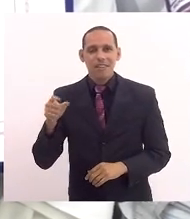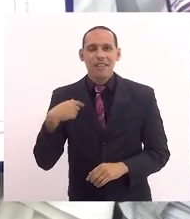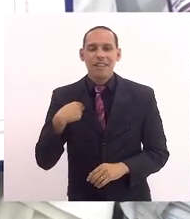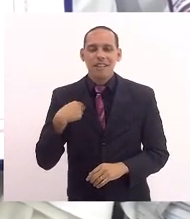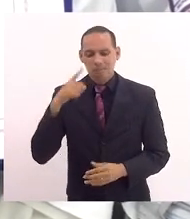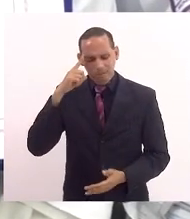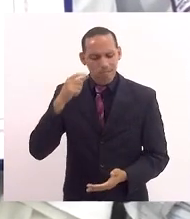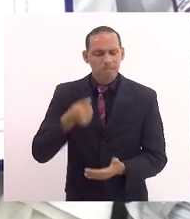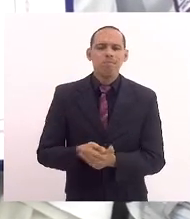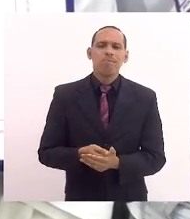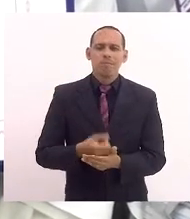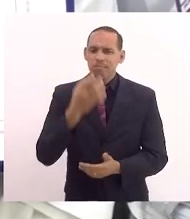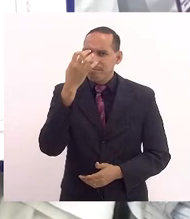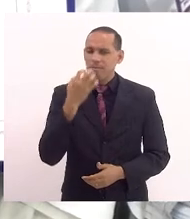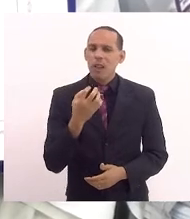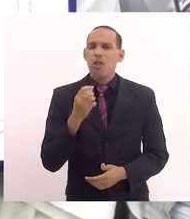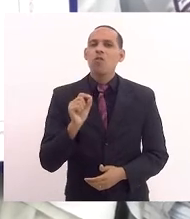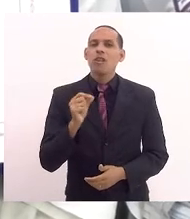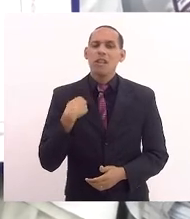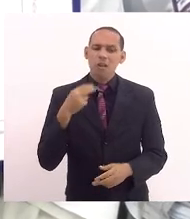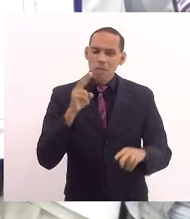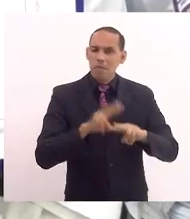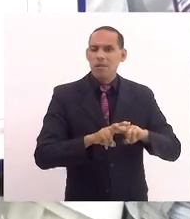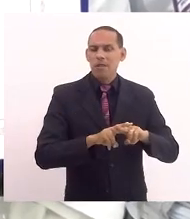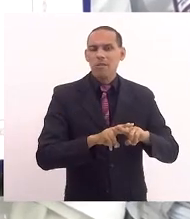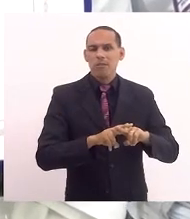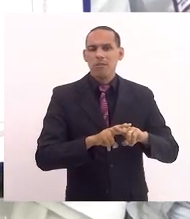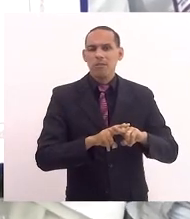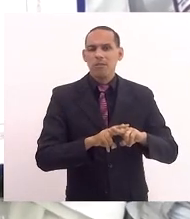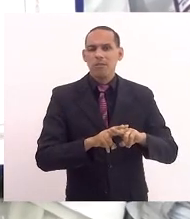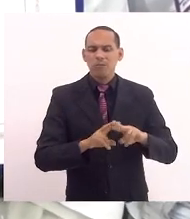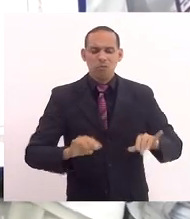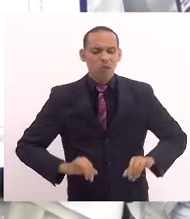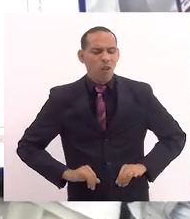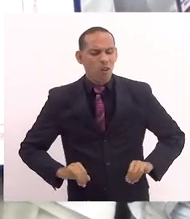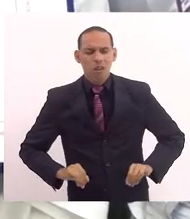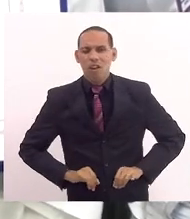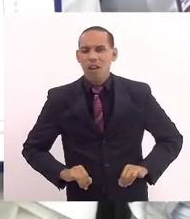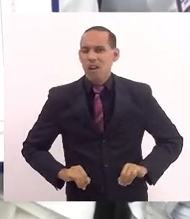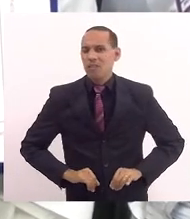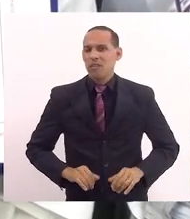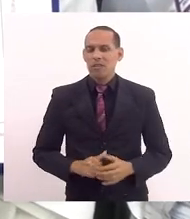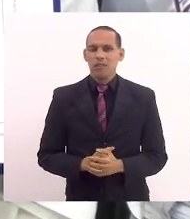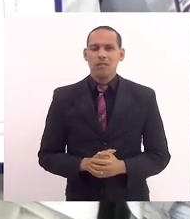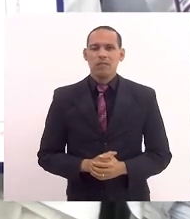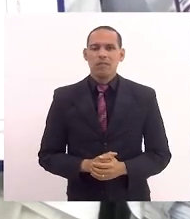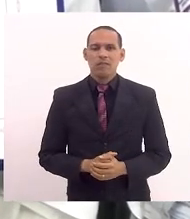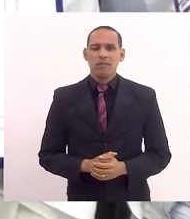muito séria, porque além de estar preso, sofrendo com tudo que eu estava sofrendo,